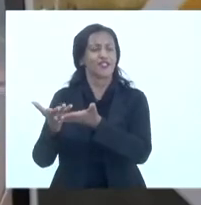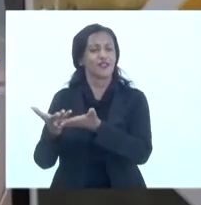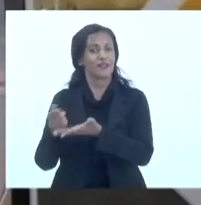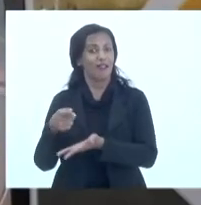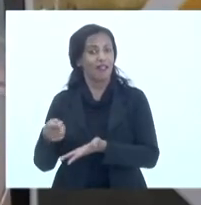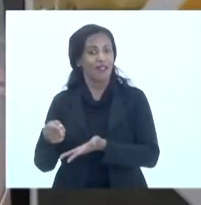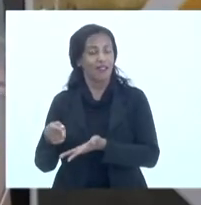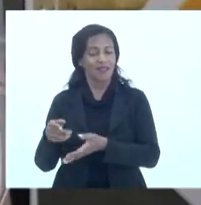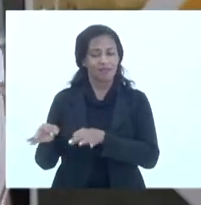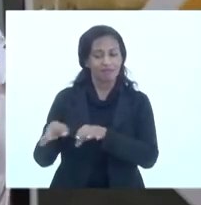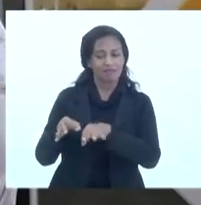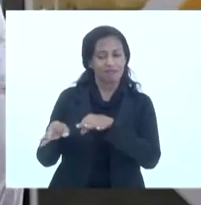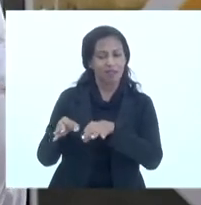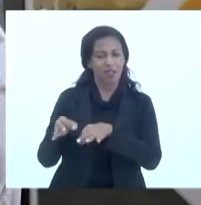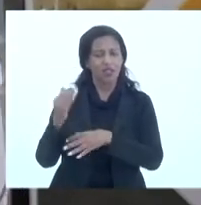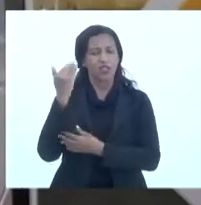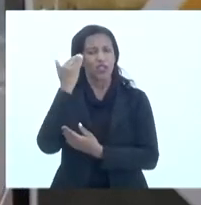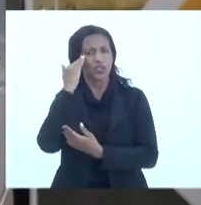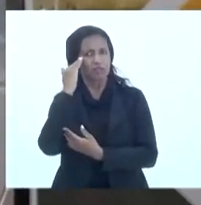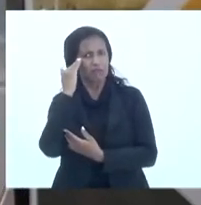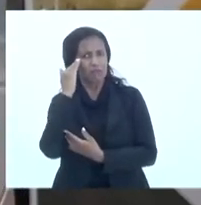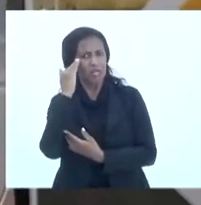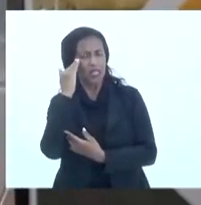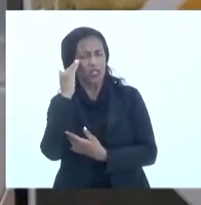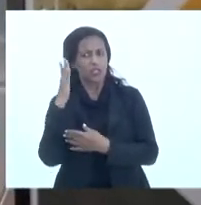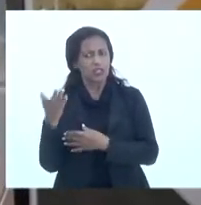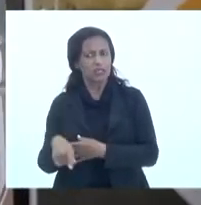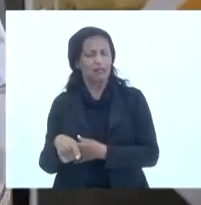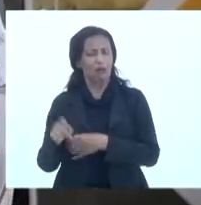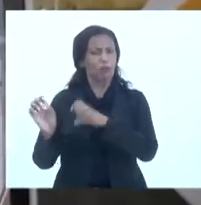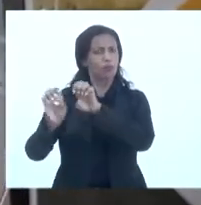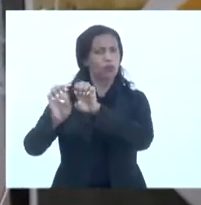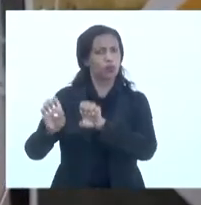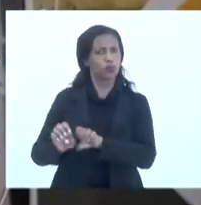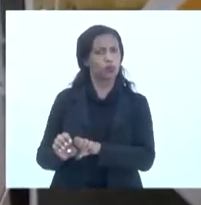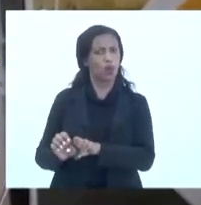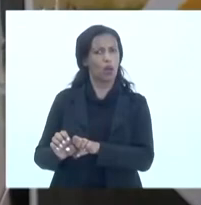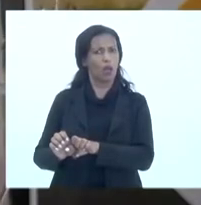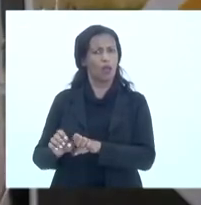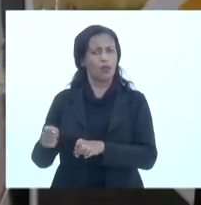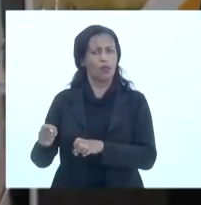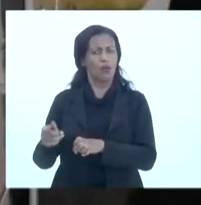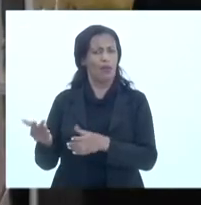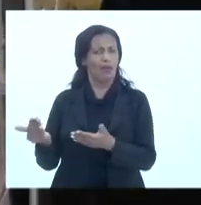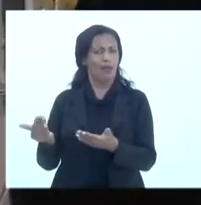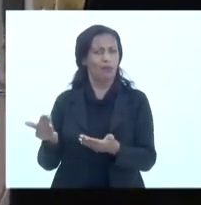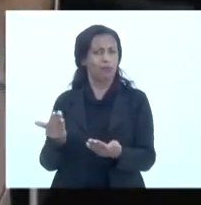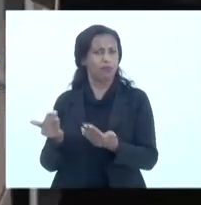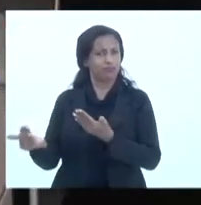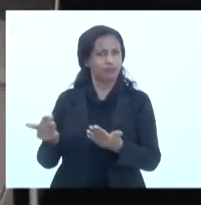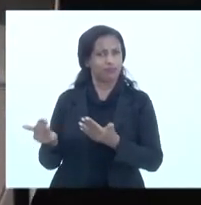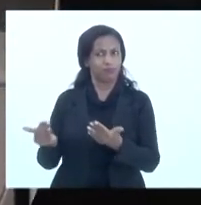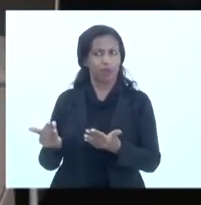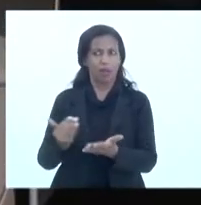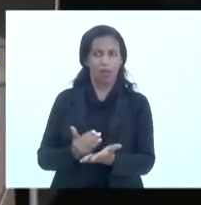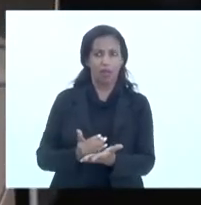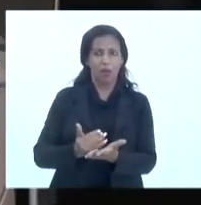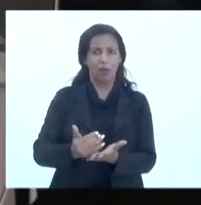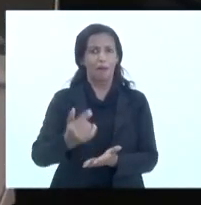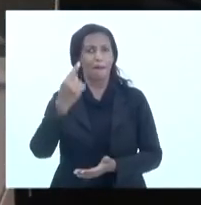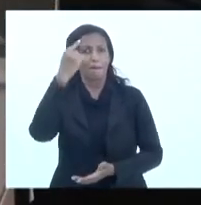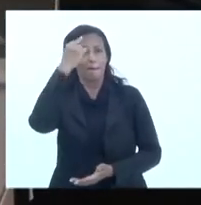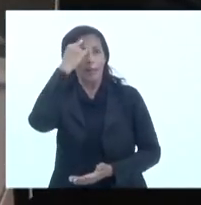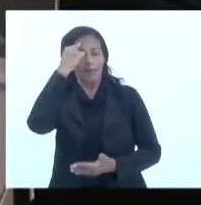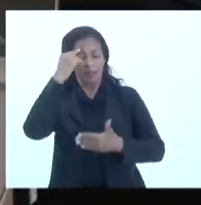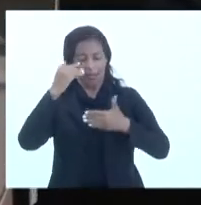a gente entende que é uma solução estruturante, né? Não é uma solução paliativa, né? É começar a pensar daqui